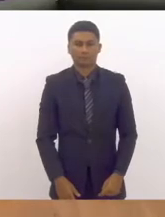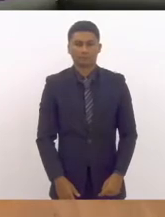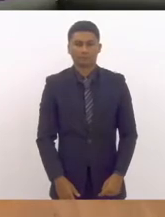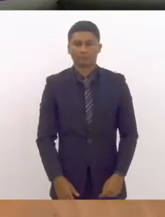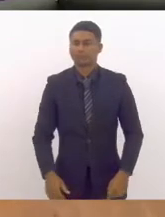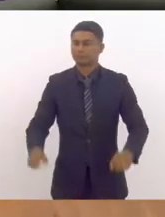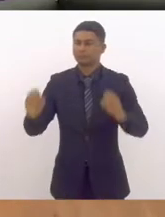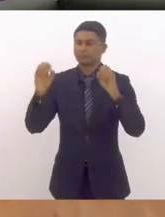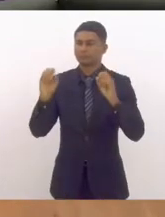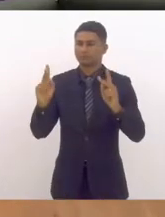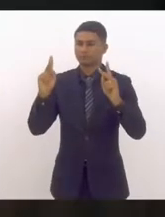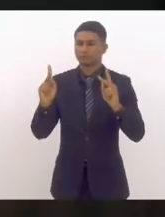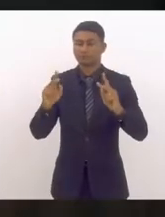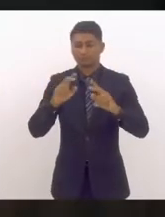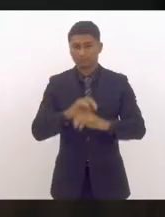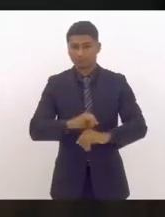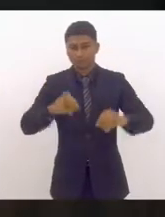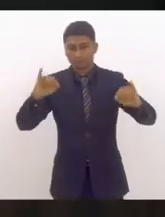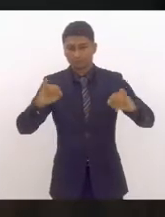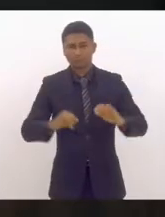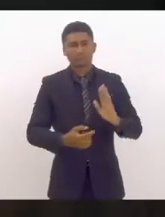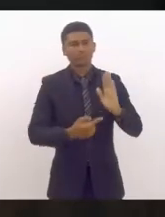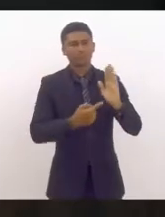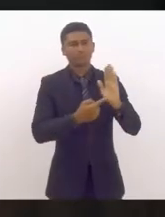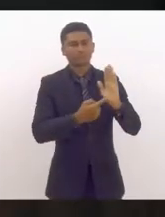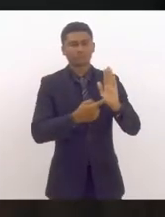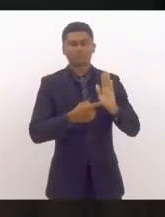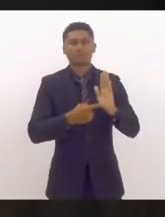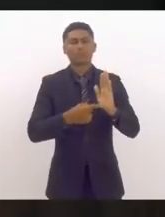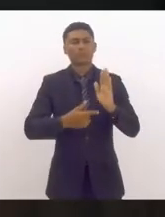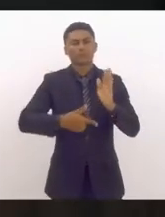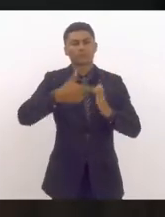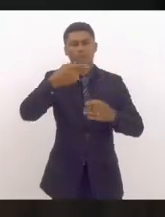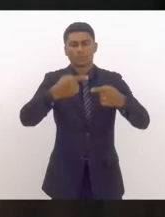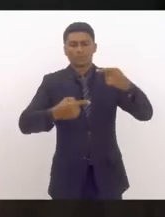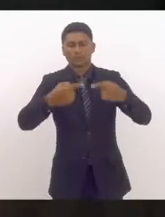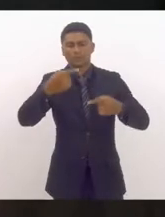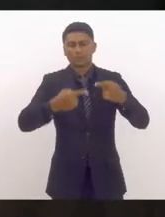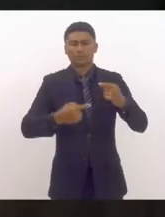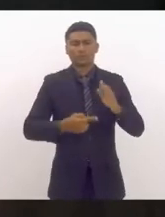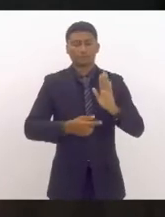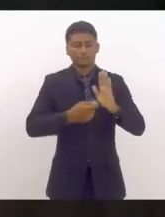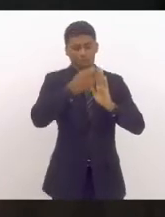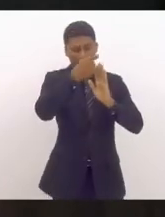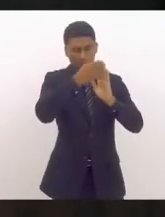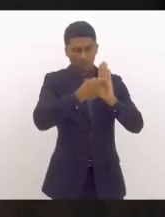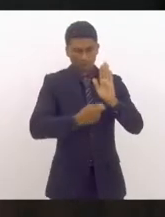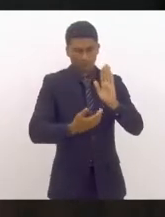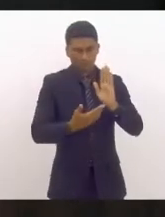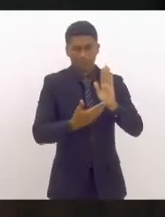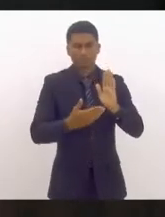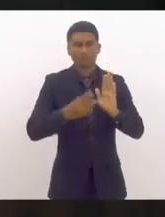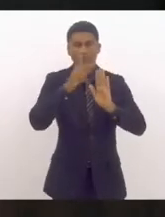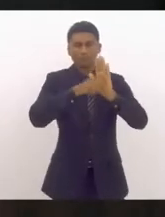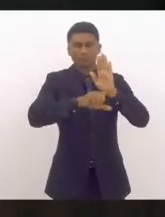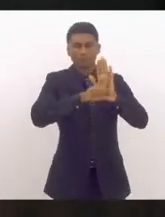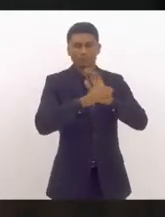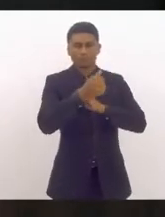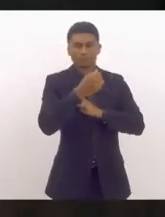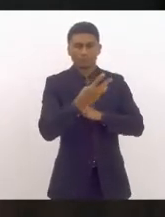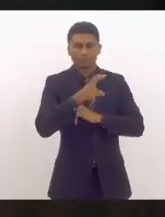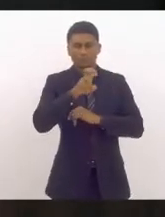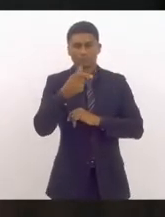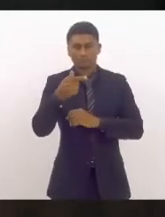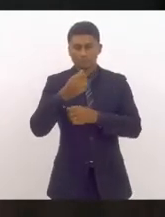Ok. Anuncio em tramitação ordinária, em votação, em segunda discussão, redação do vencido. Projeto de lei 1357-A